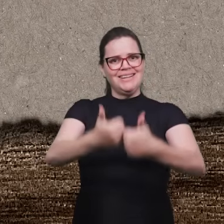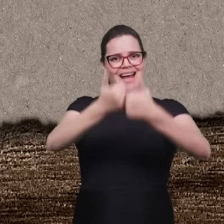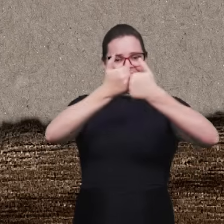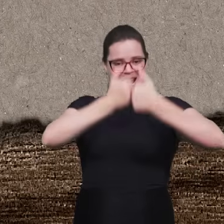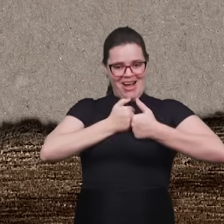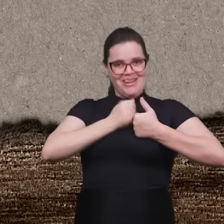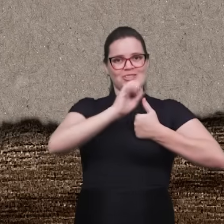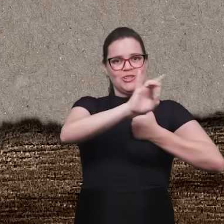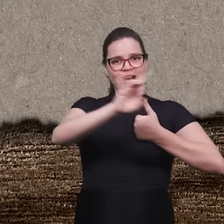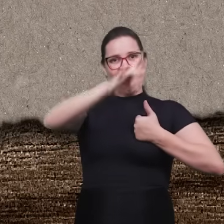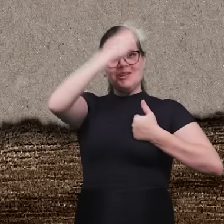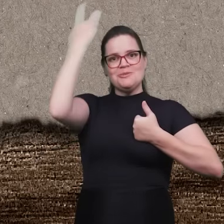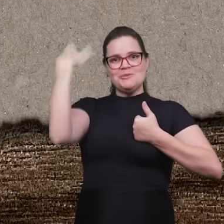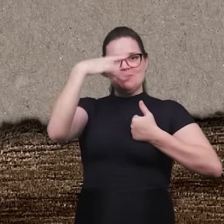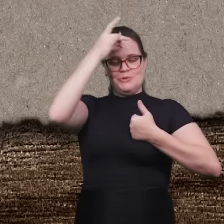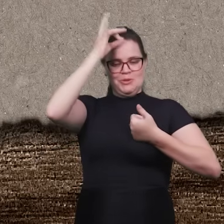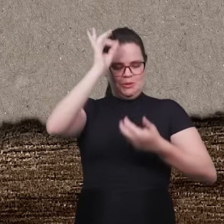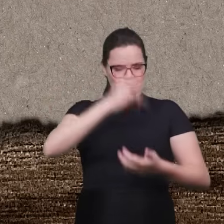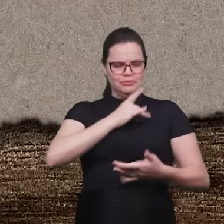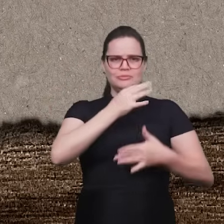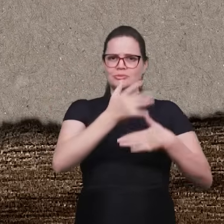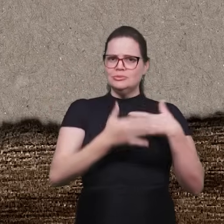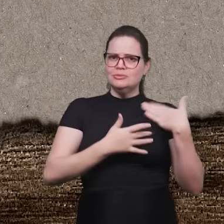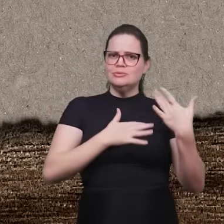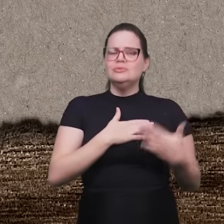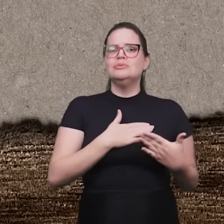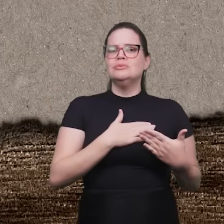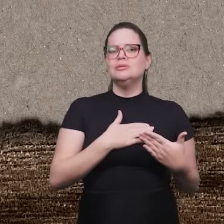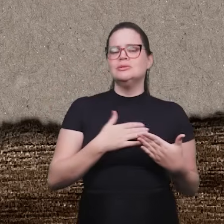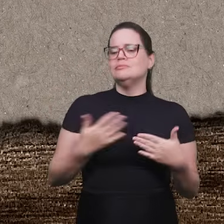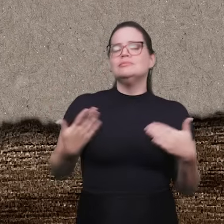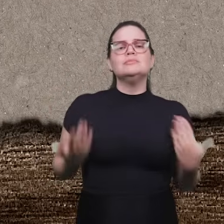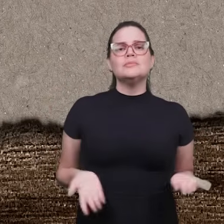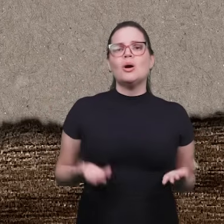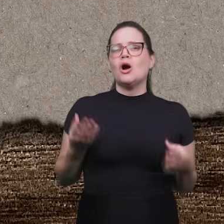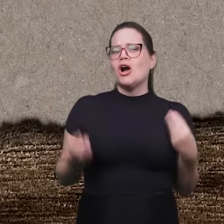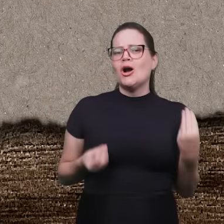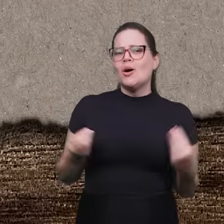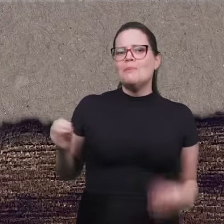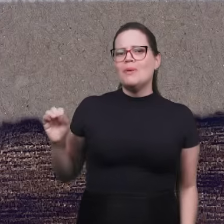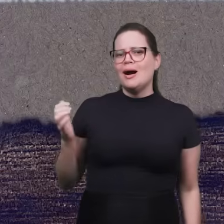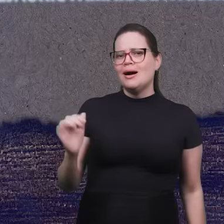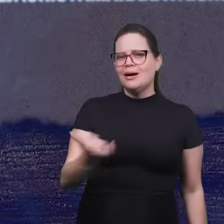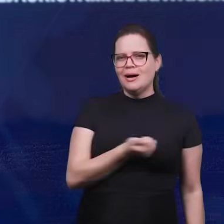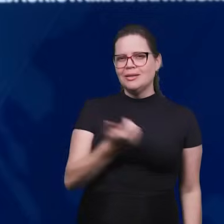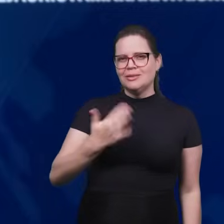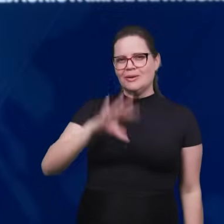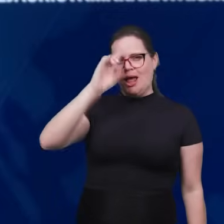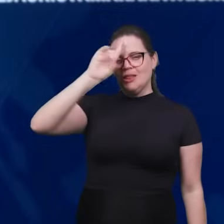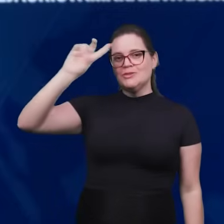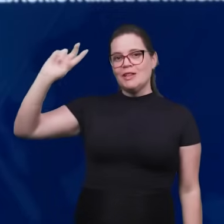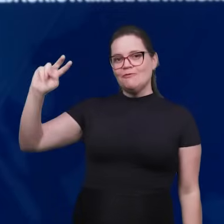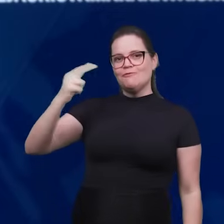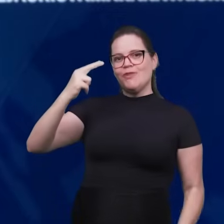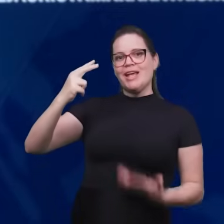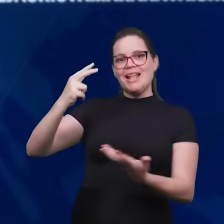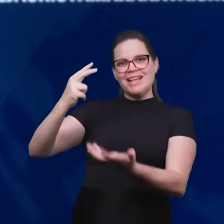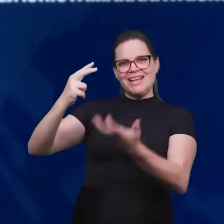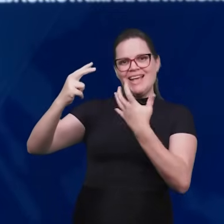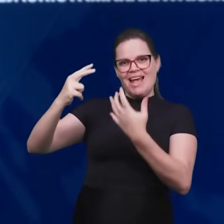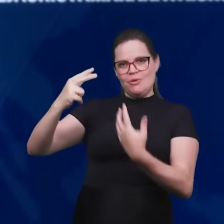coração. Então, onde agora é o lugar onde Deus quer ser adorado? Onde Ele quer encontrar um louvor? Dentro de